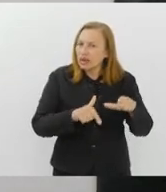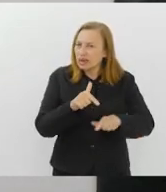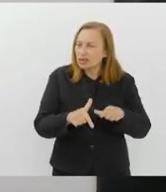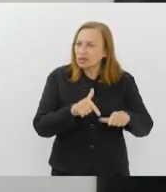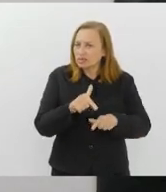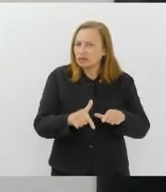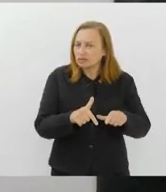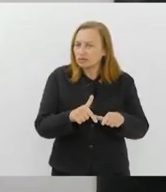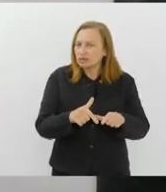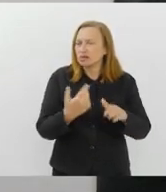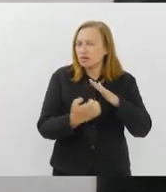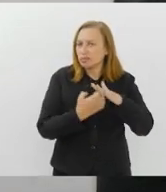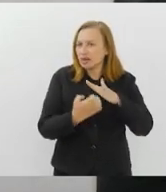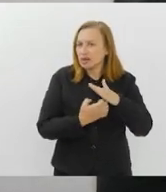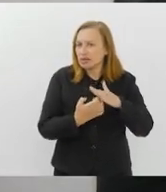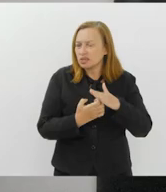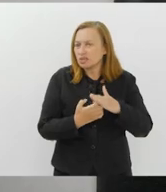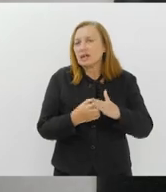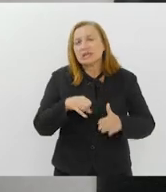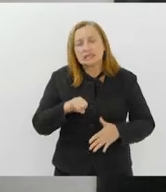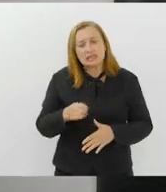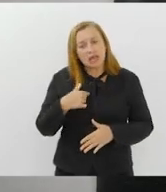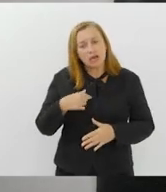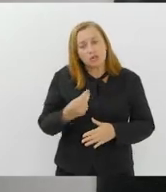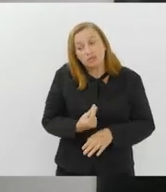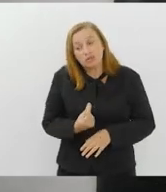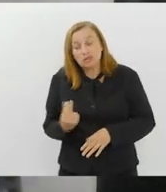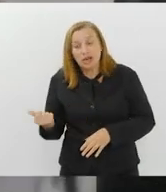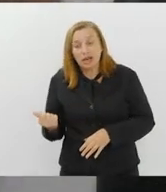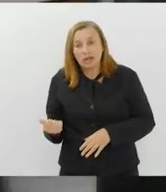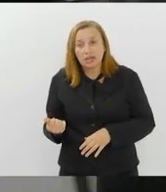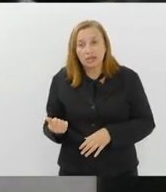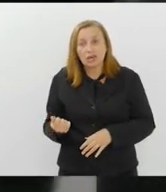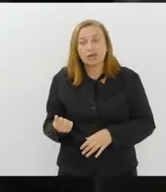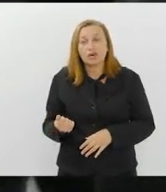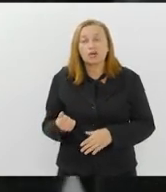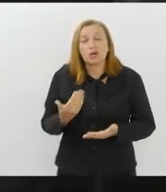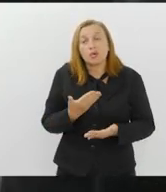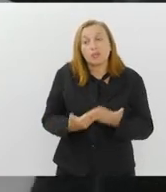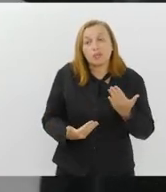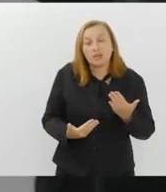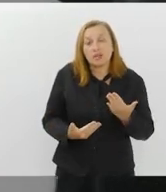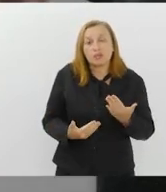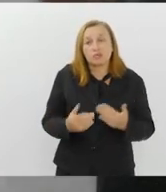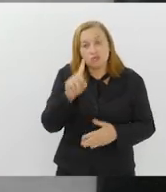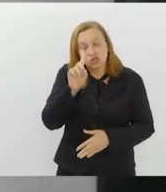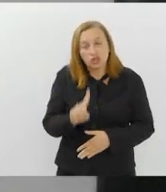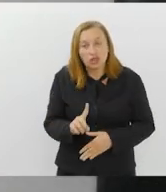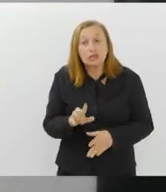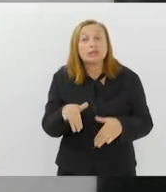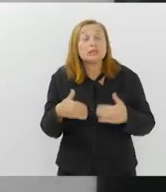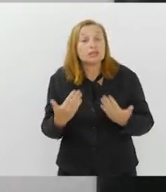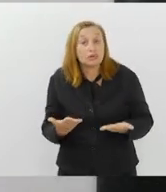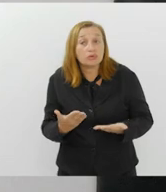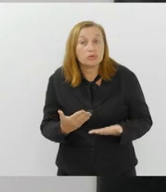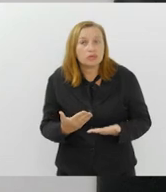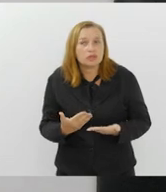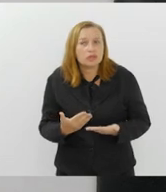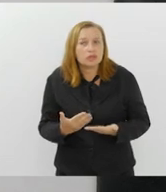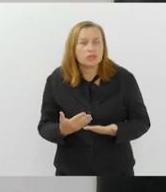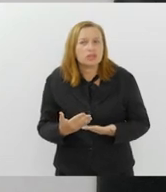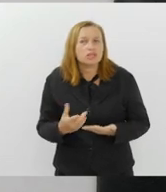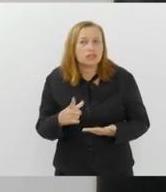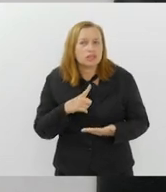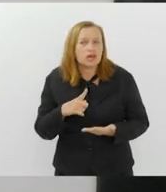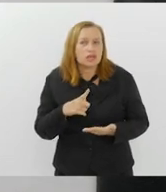da Petrobras, eu tenho direito ao plano. Se eu sou exonerada, demitida, eu perco o direito. Né? Então, a gente teve